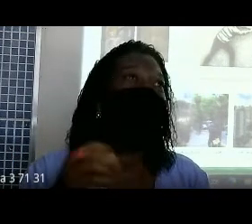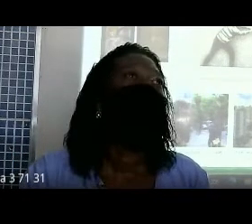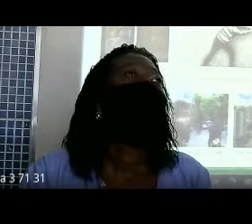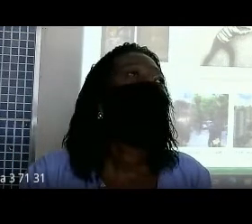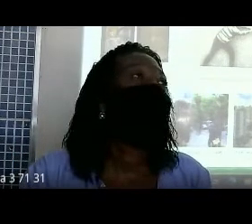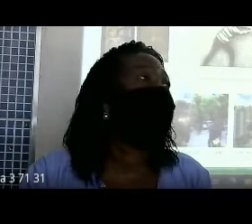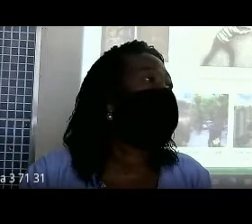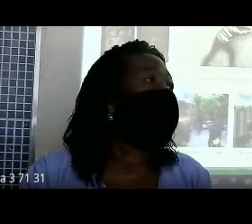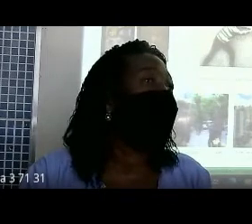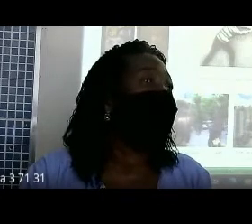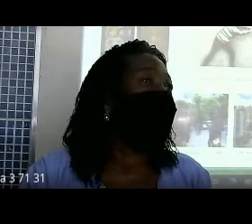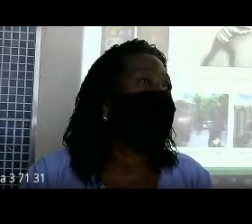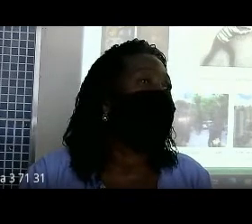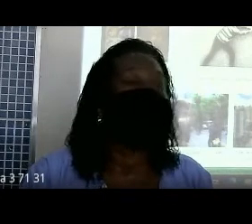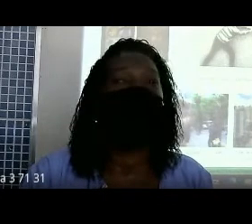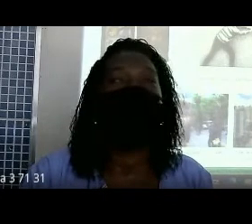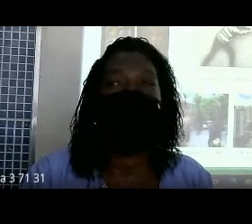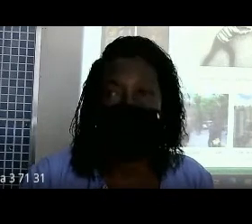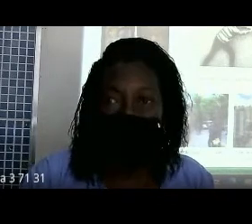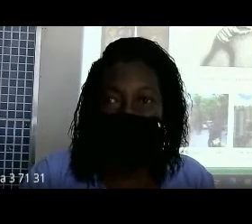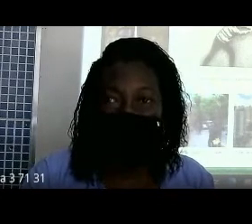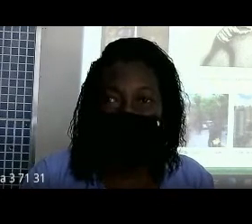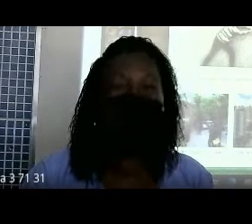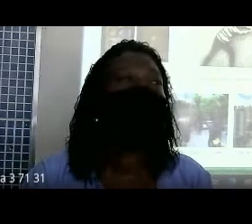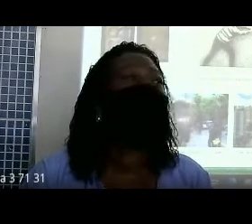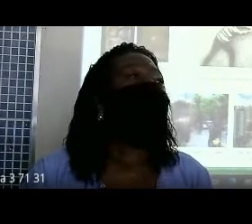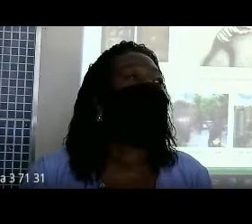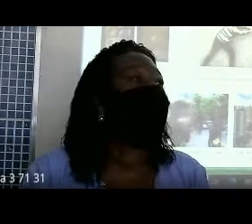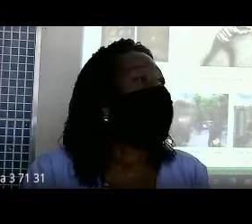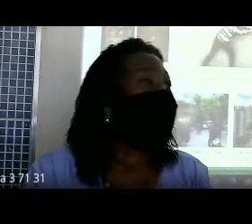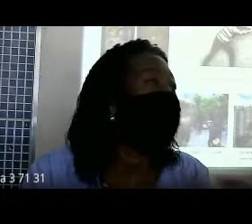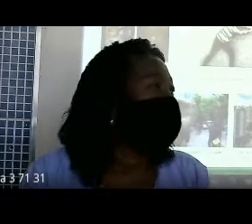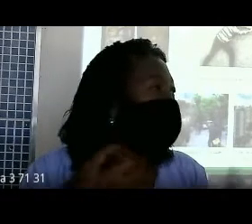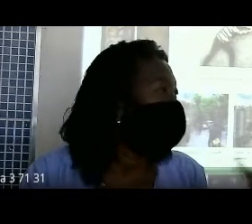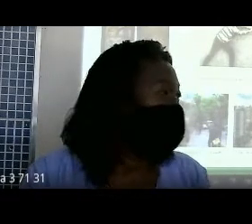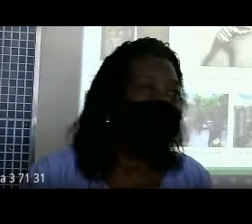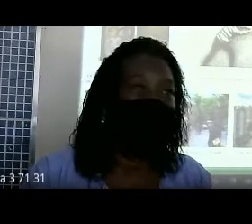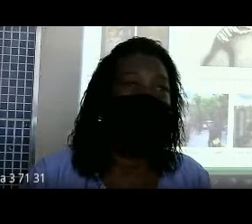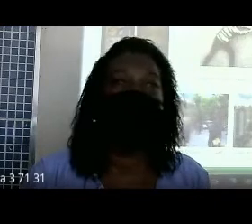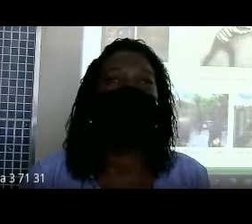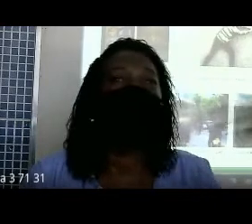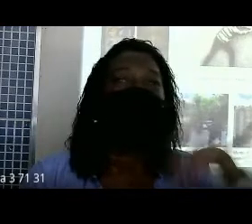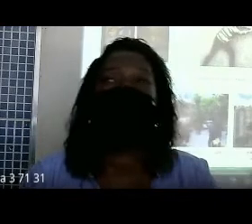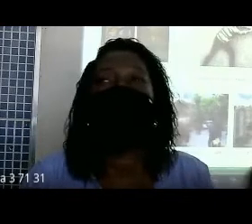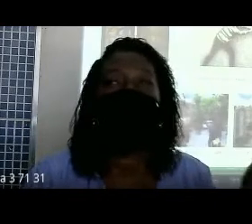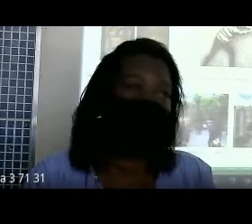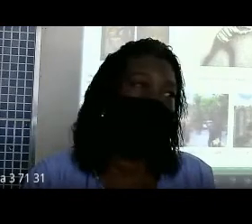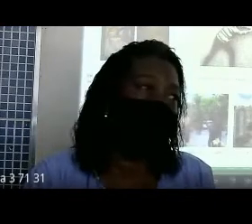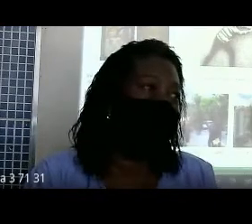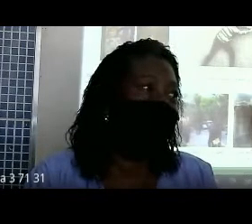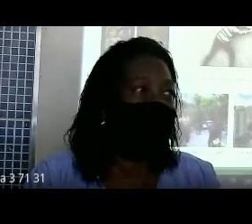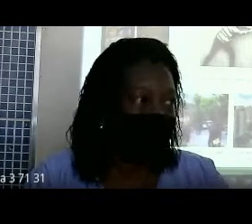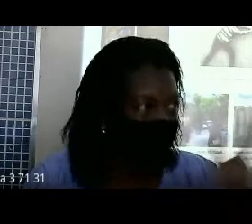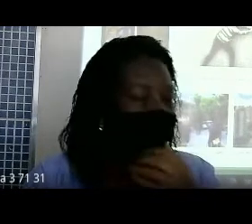dele e ele nunca disse qual era o nome dele. Então a equipe estava ali trabalhando, o policial foi, né,